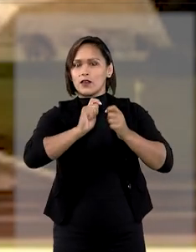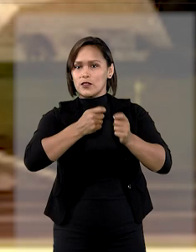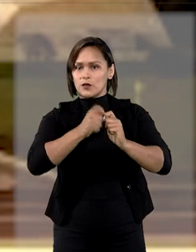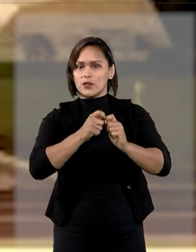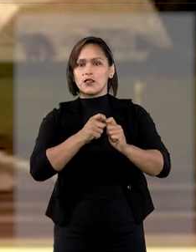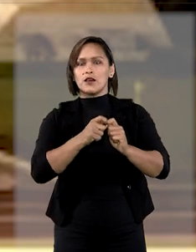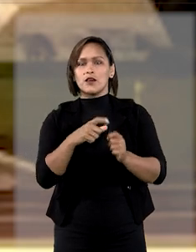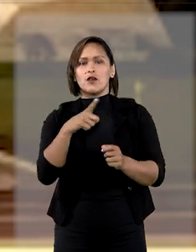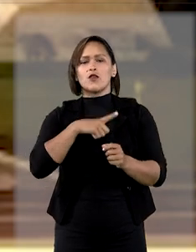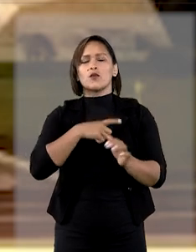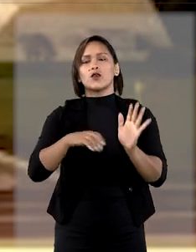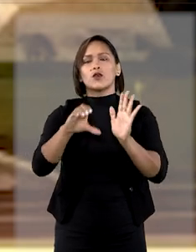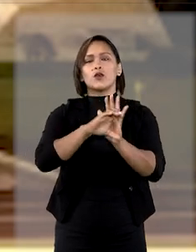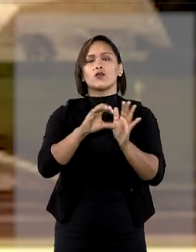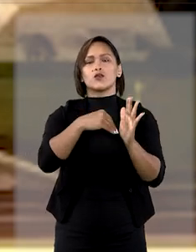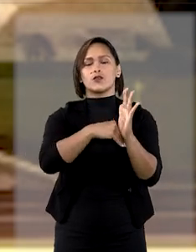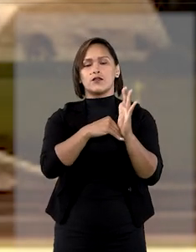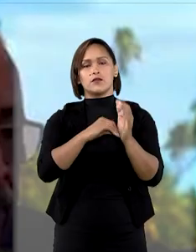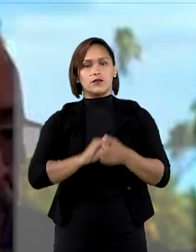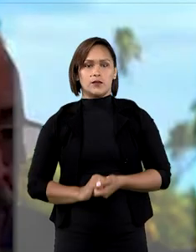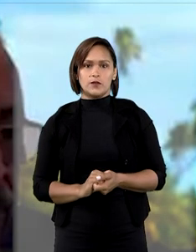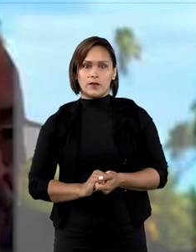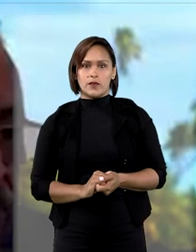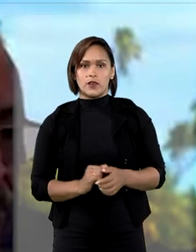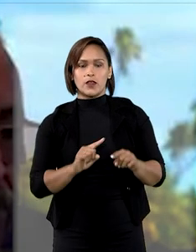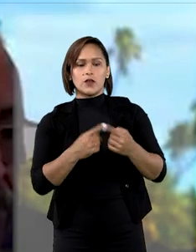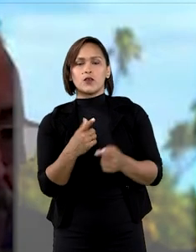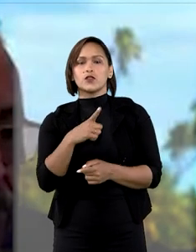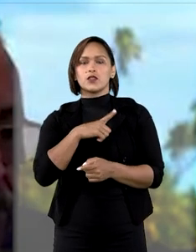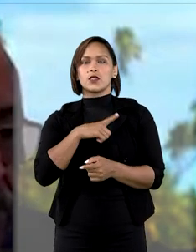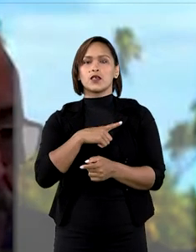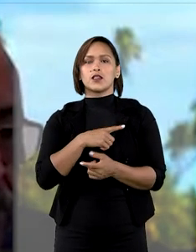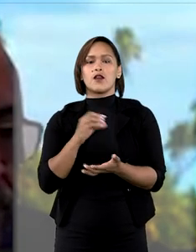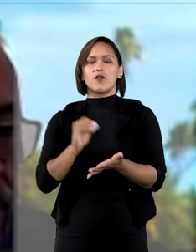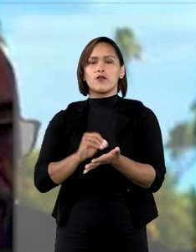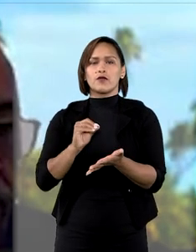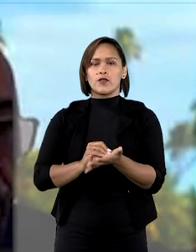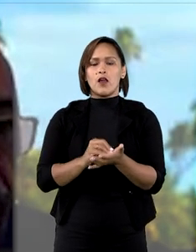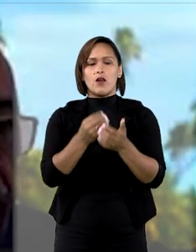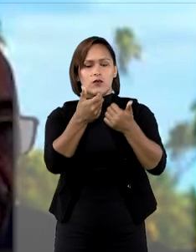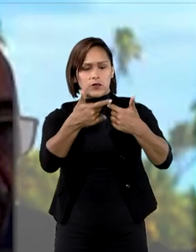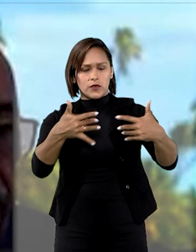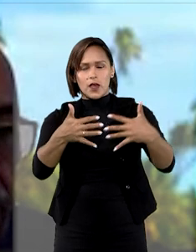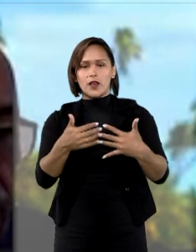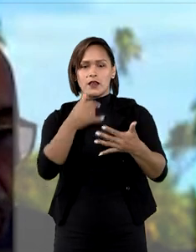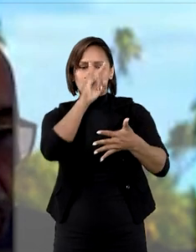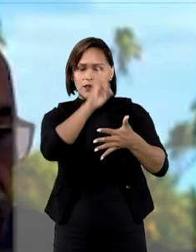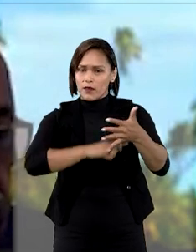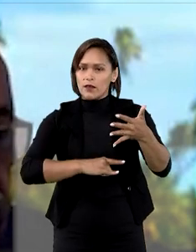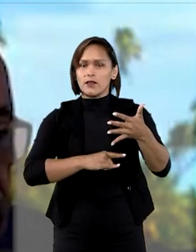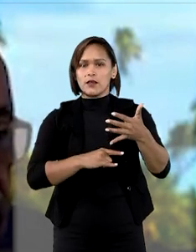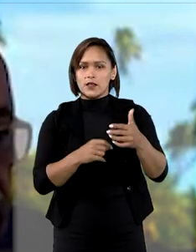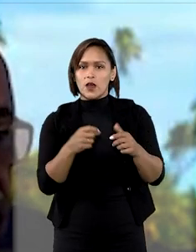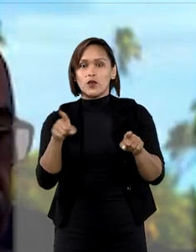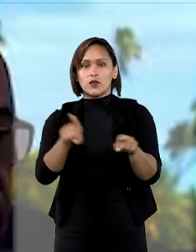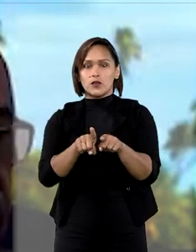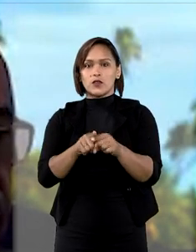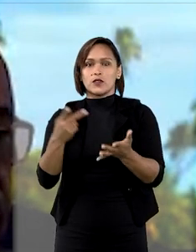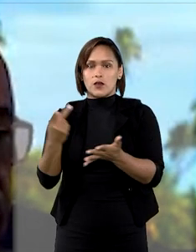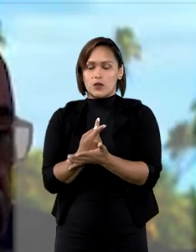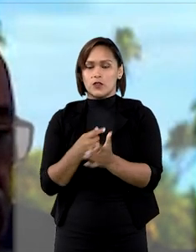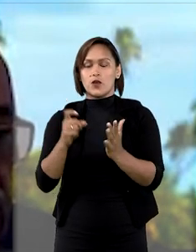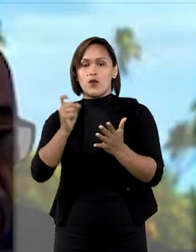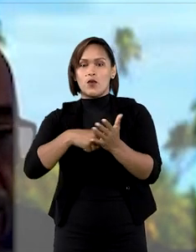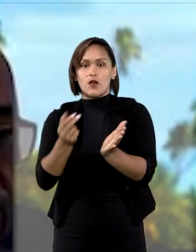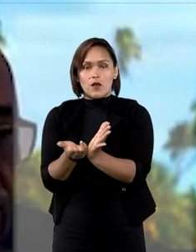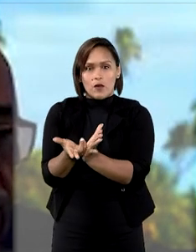administrativo, como previsto no Código Civil. Nos casos em que houver omissão na declaração do contribuinte a respeito da ocorrência do fato gerador